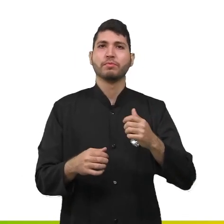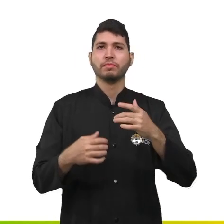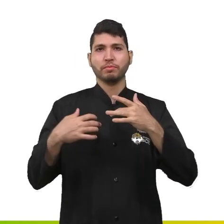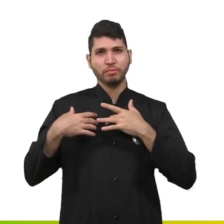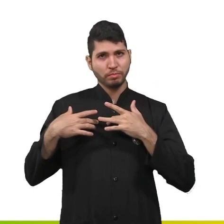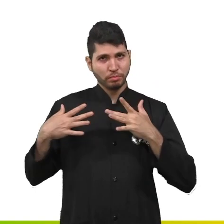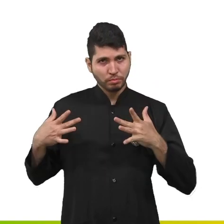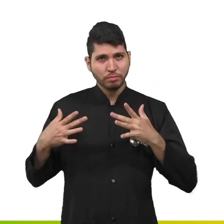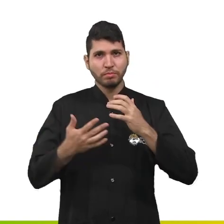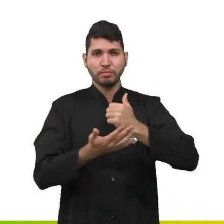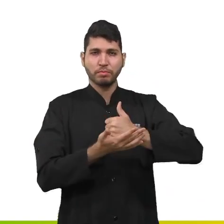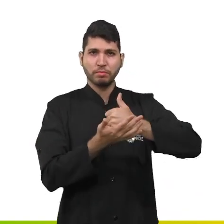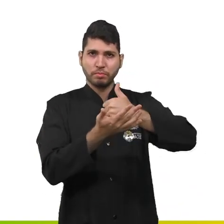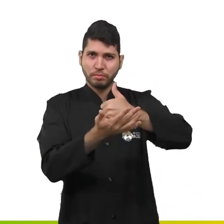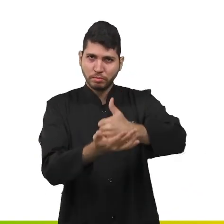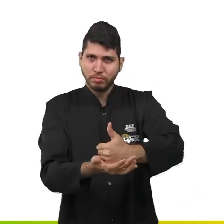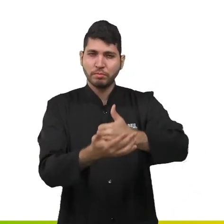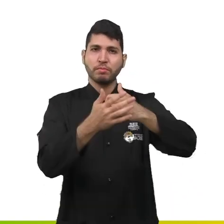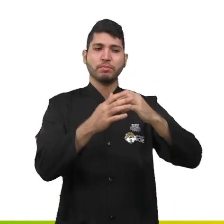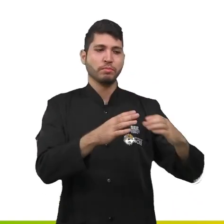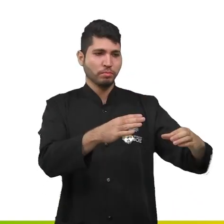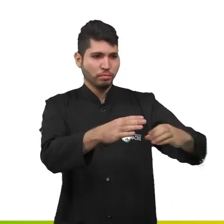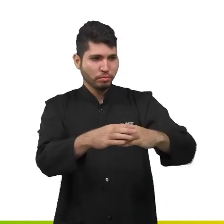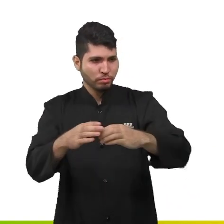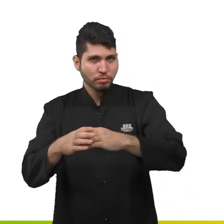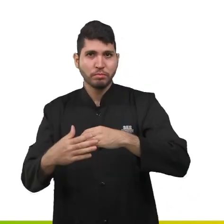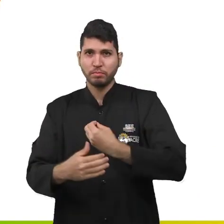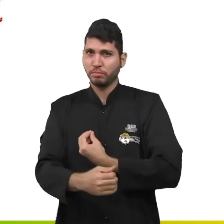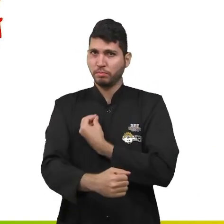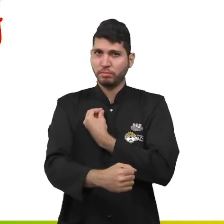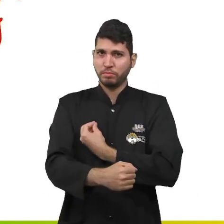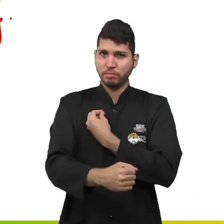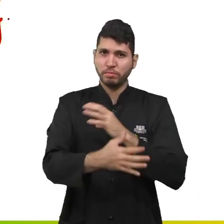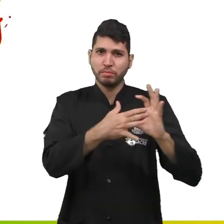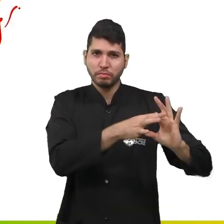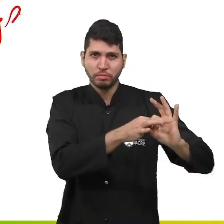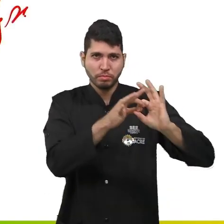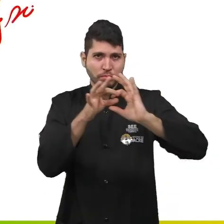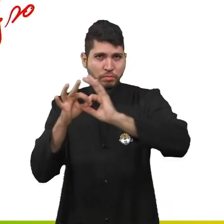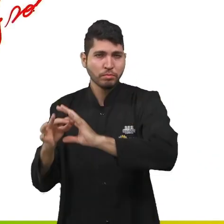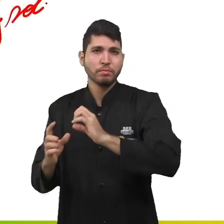solidariedade e o apoio mútuo entre os participantes. Aqui já é um contexto mais social, tá?